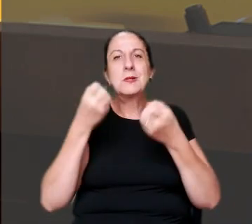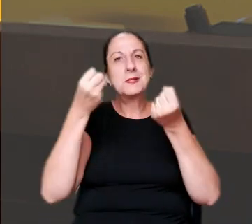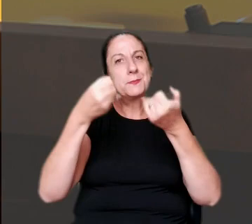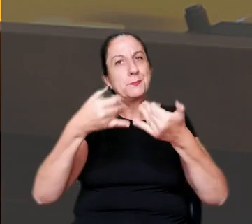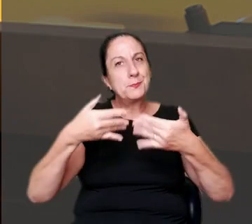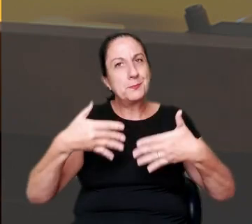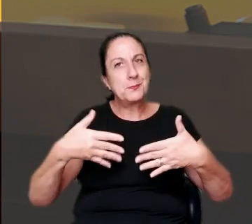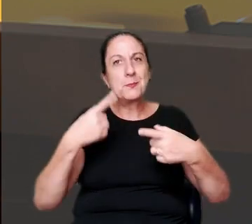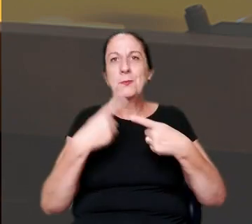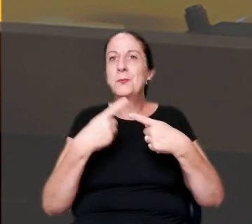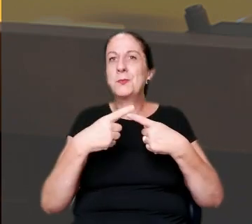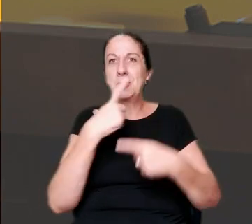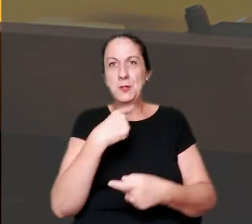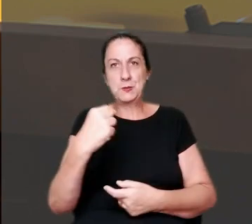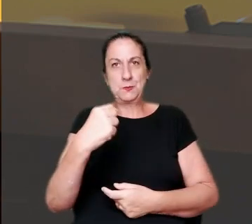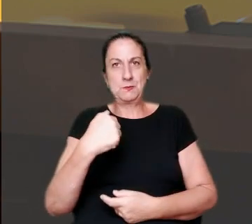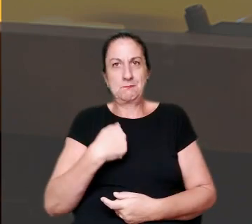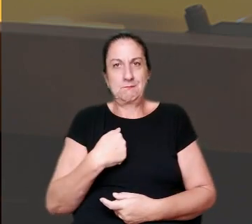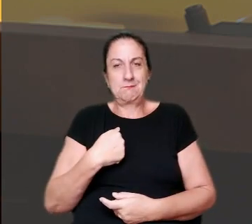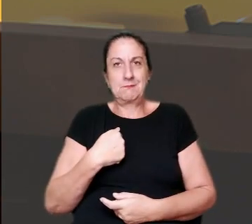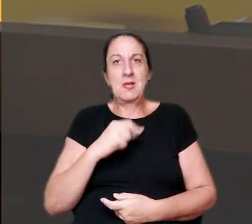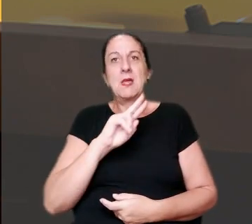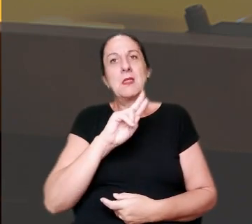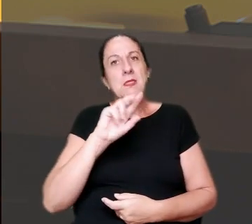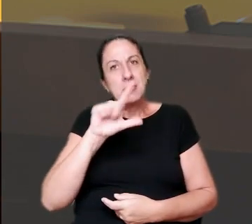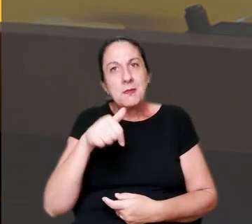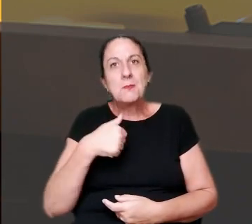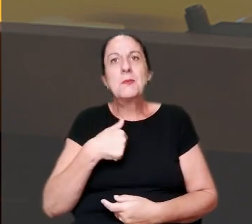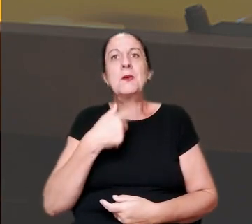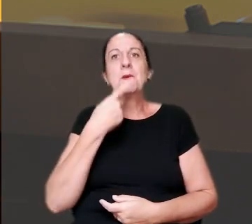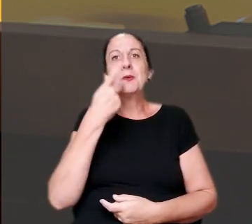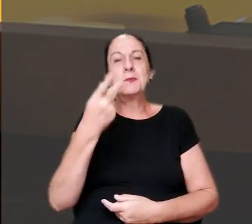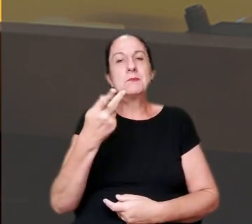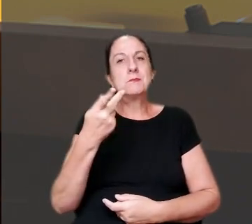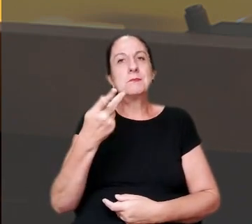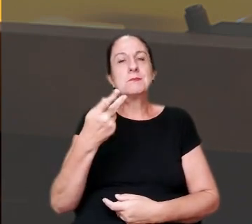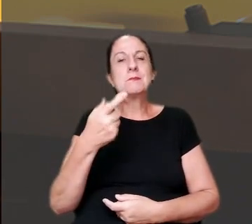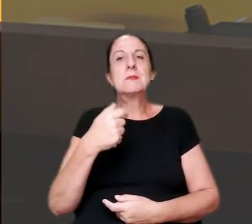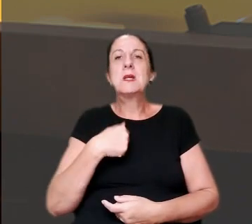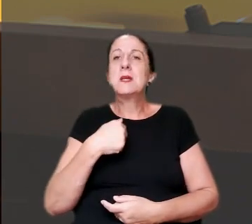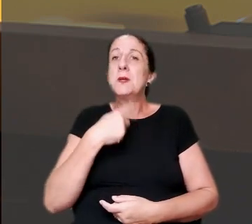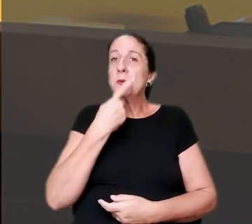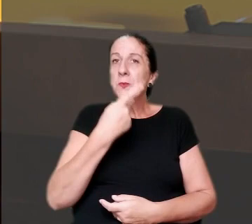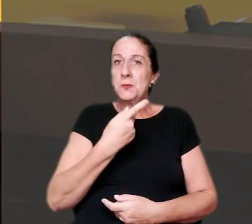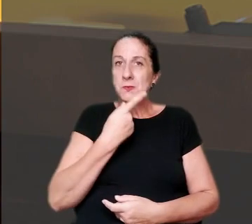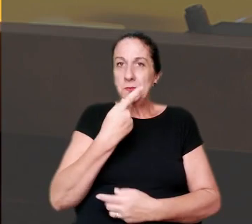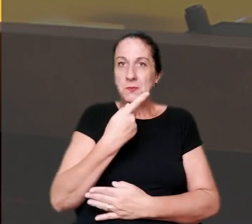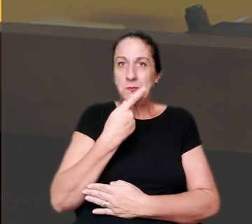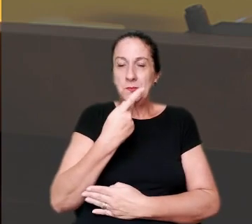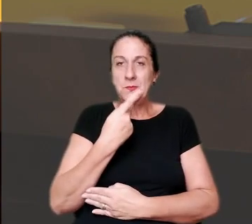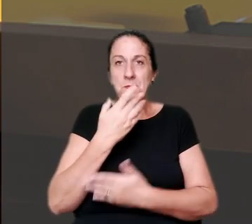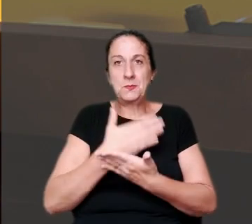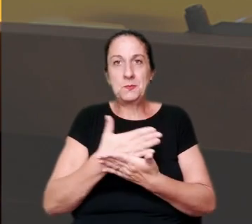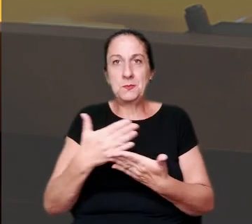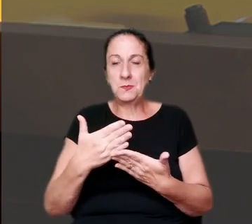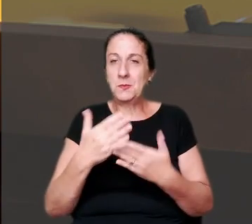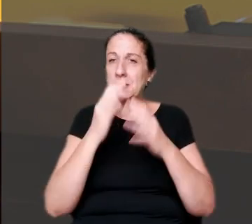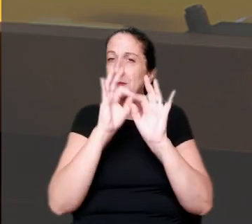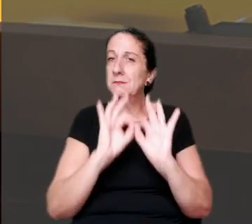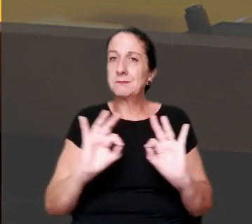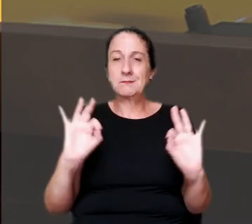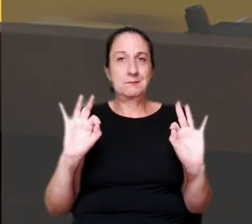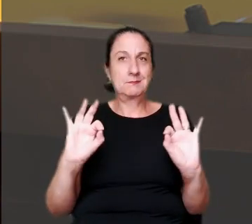e disseram cada um por que me escolheu. E depois me deram a palavra. Eu disse,